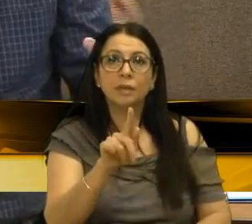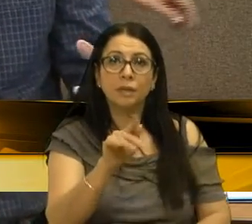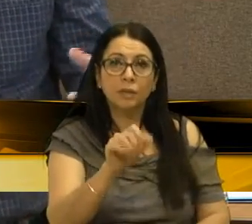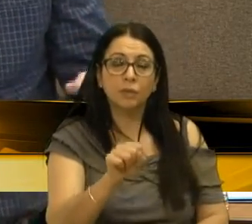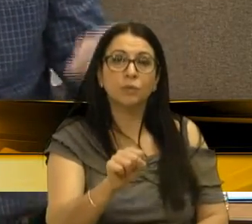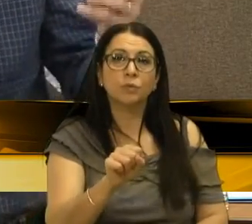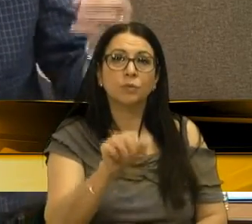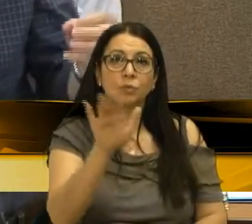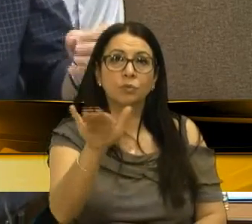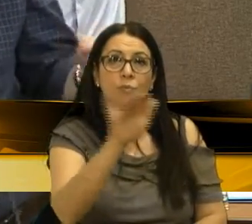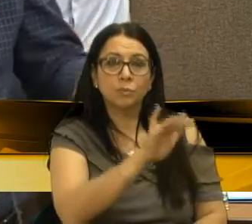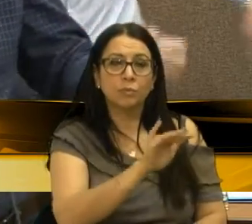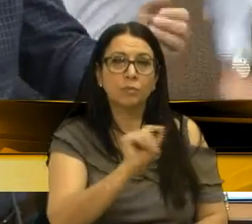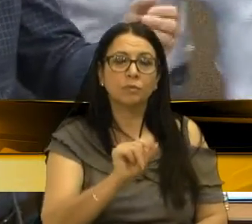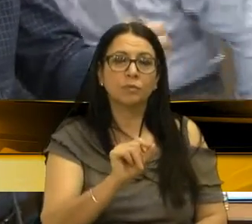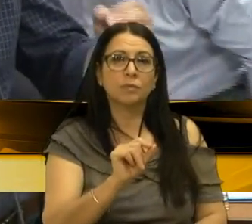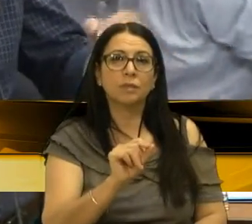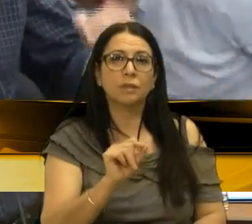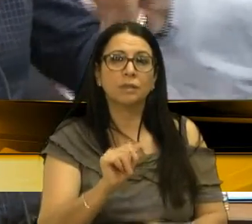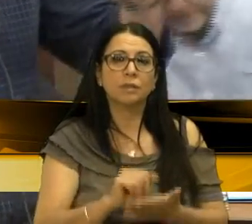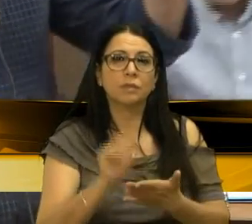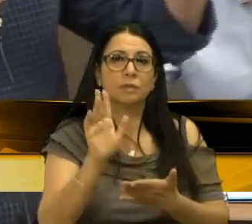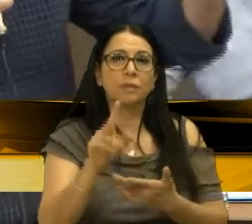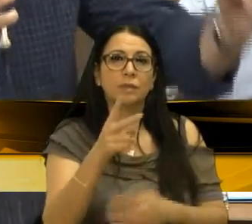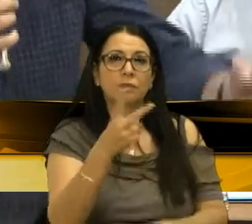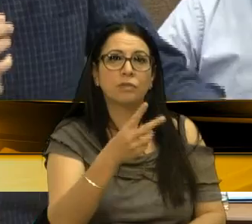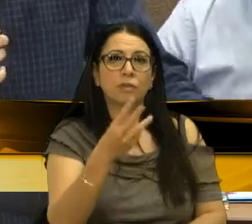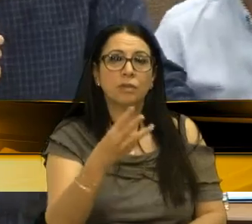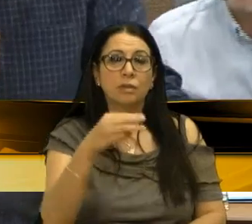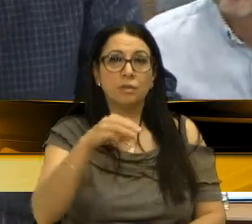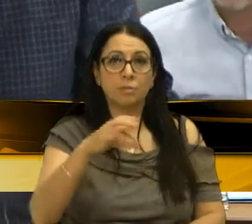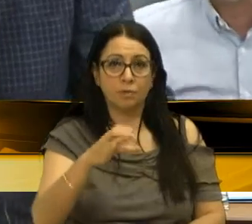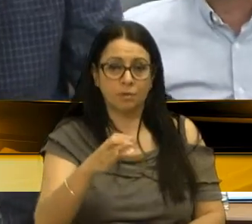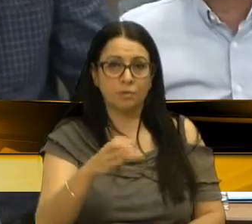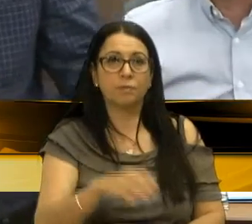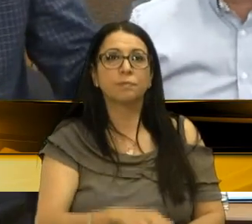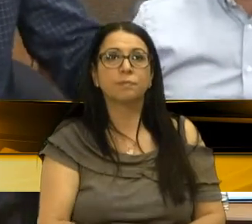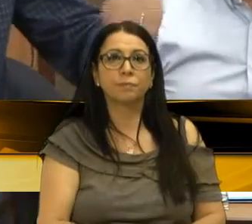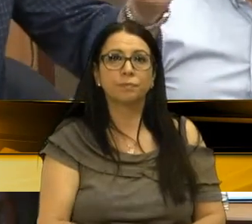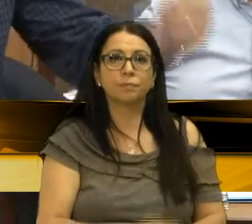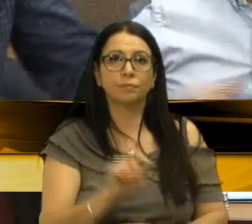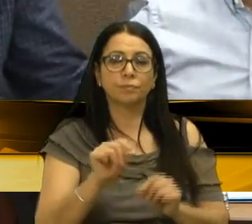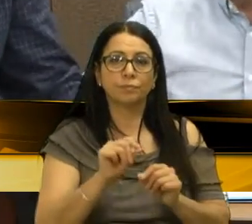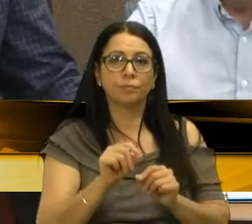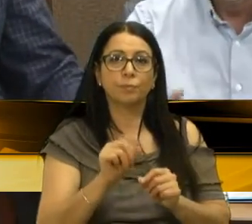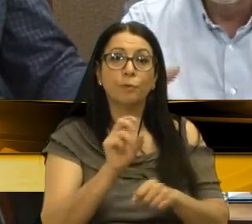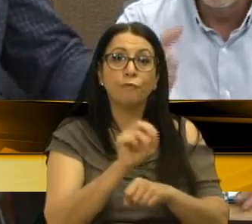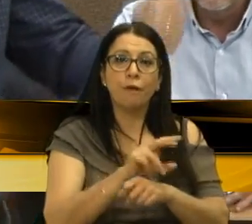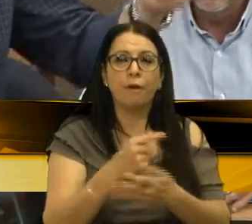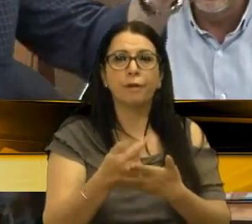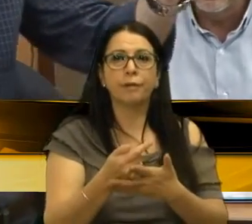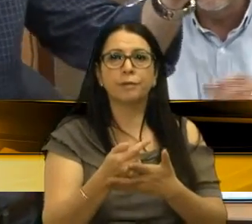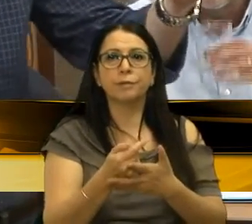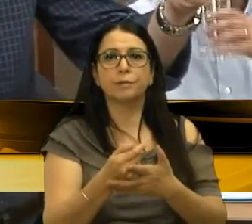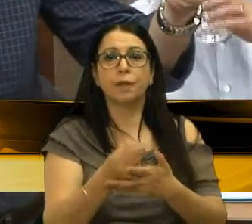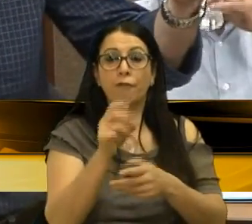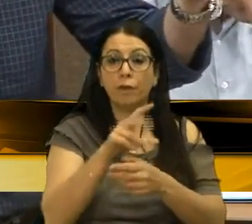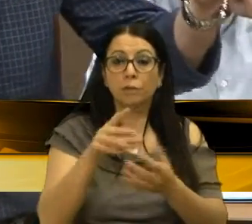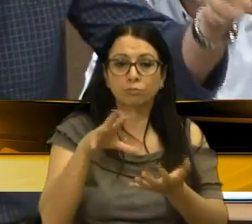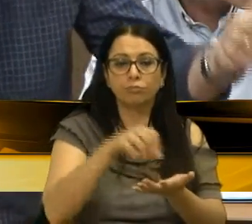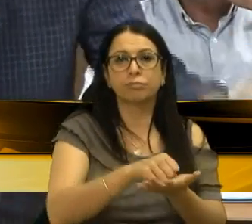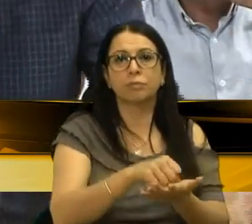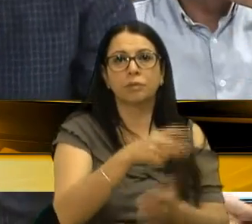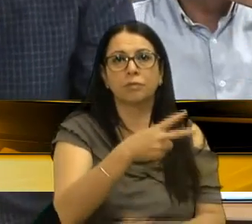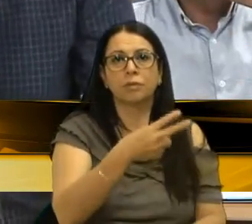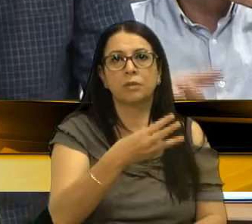nomeados, né? A situação que foi trazida até 23 de março, né, sobre o total de vagas, vagas ocupadas em